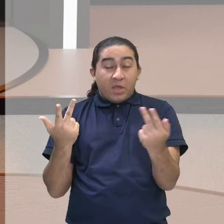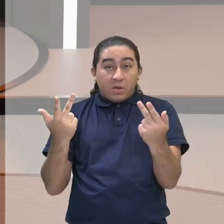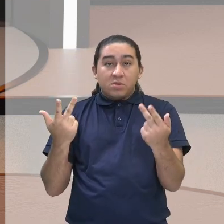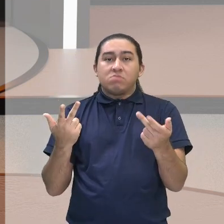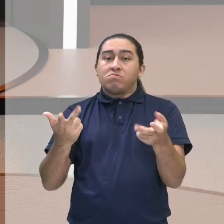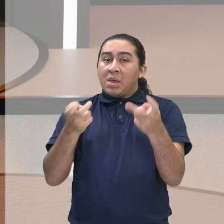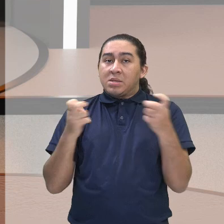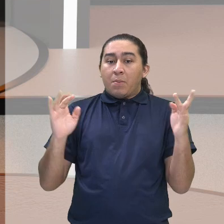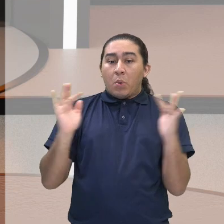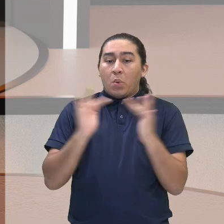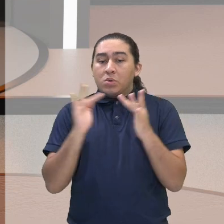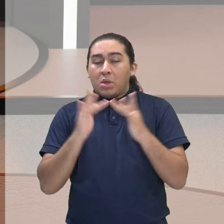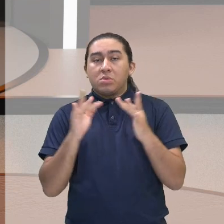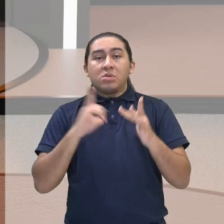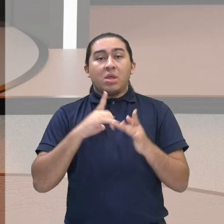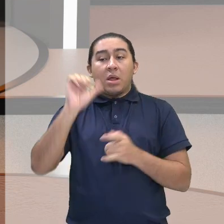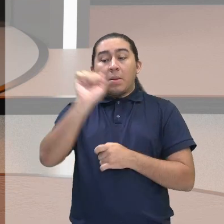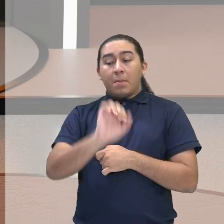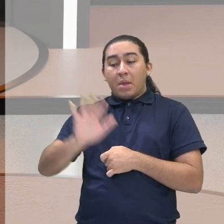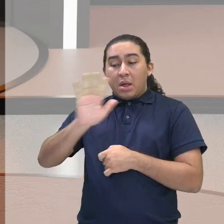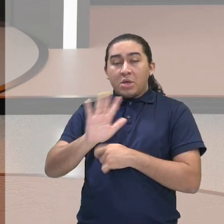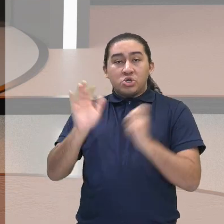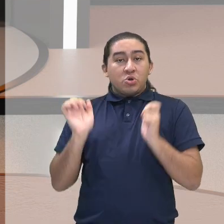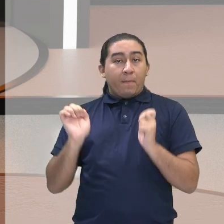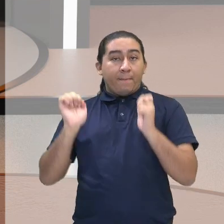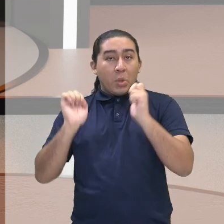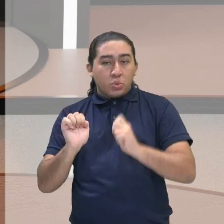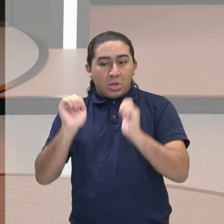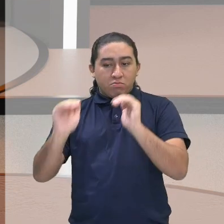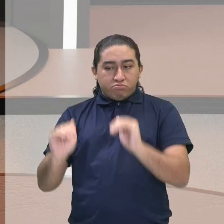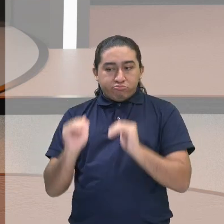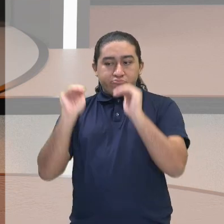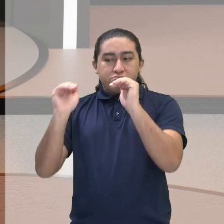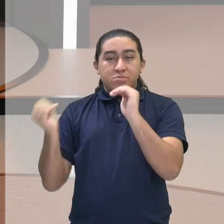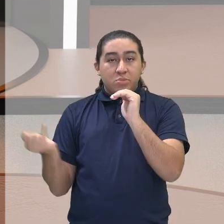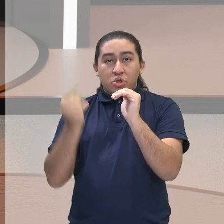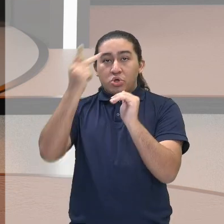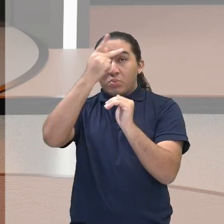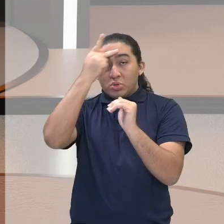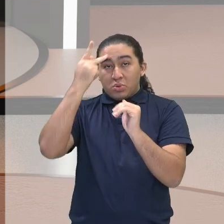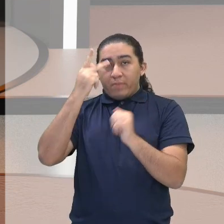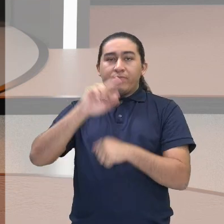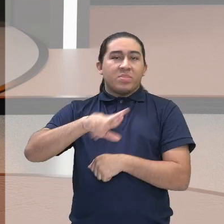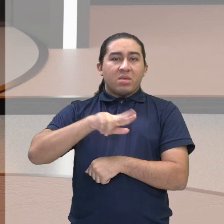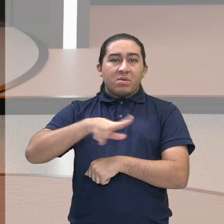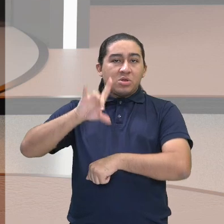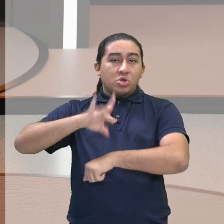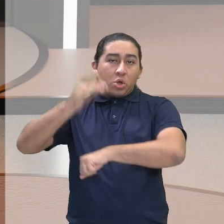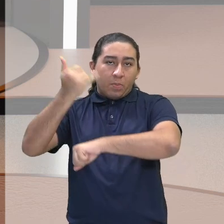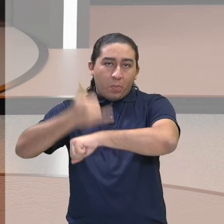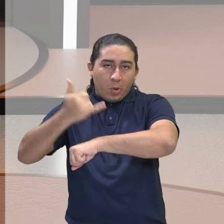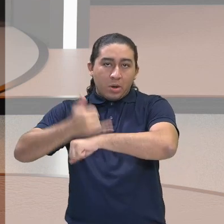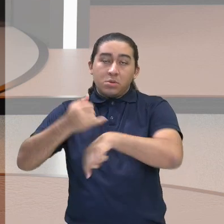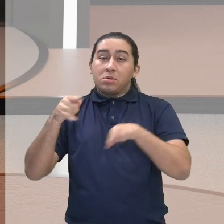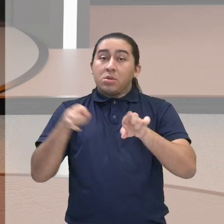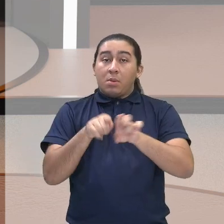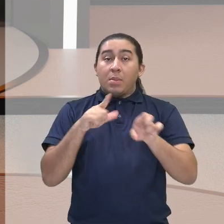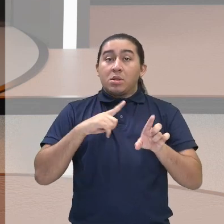entre imagem e poder. E não somente nas moedas, tá? Nós temos